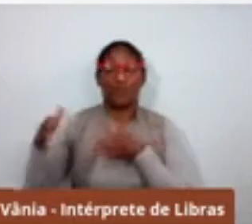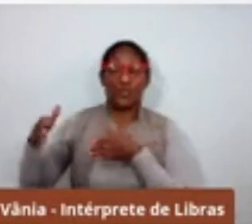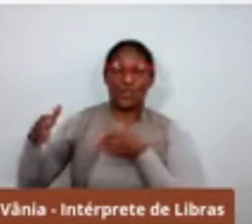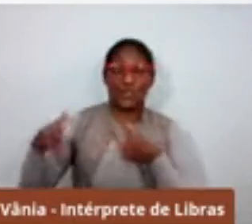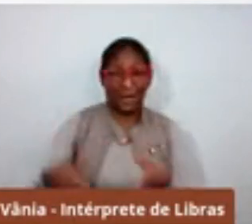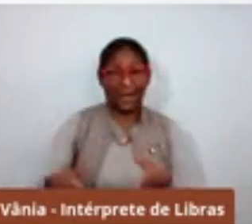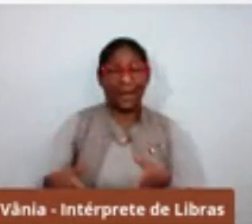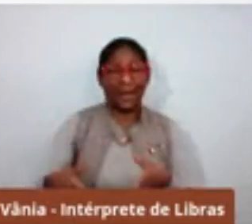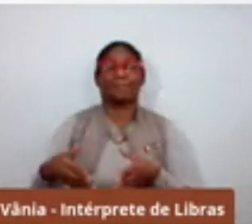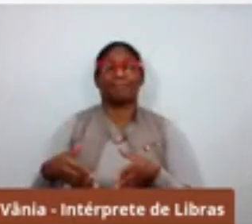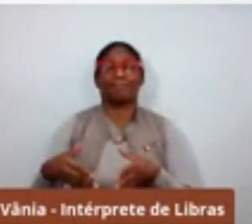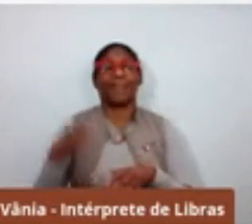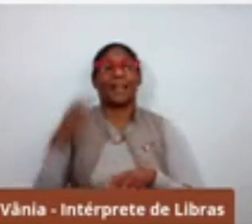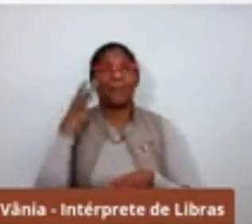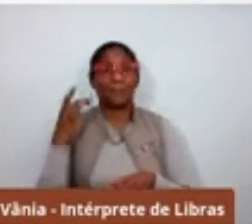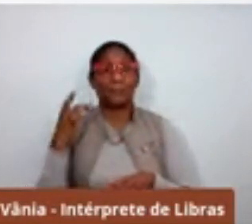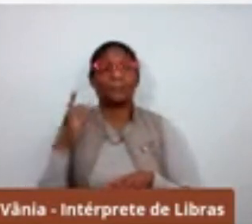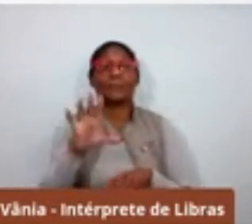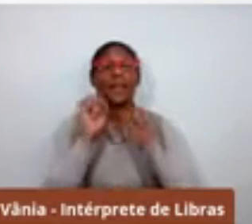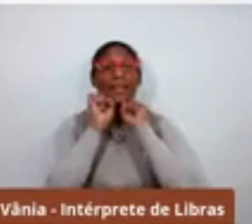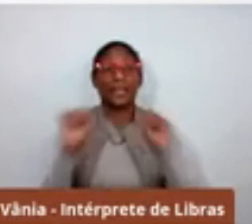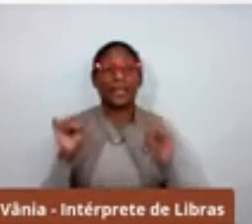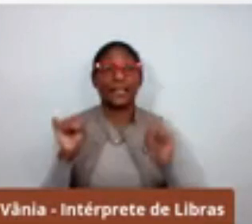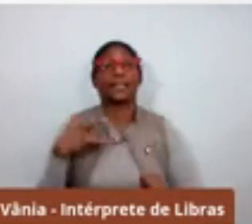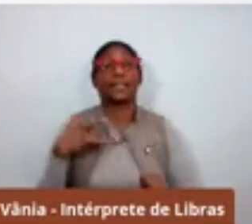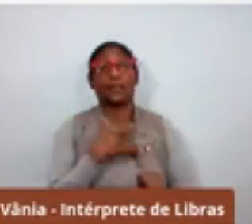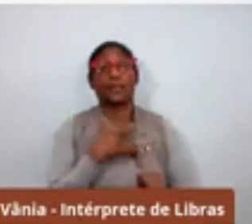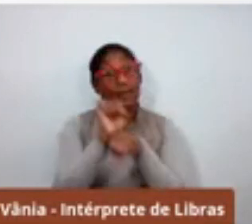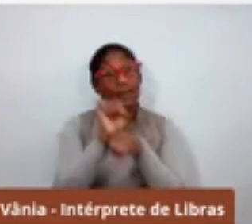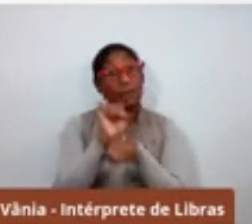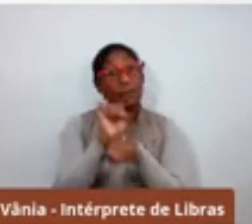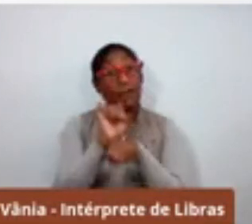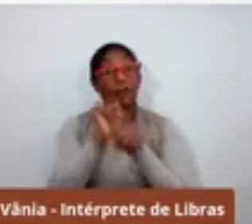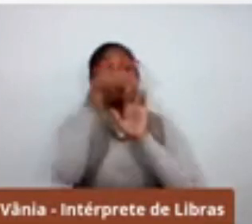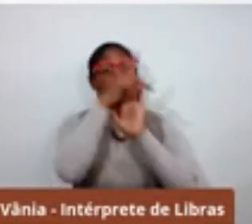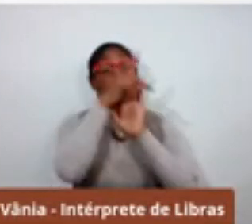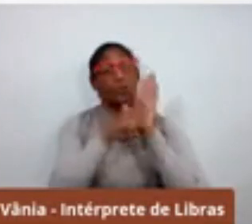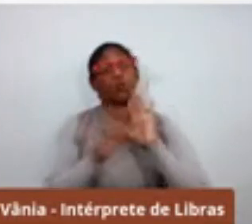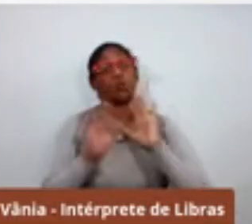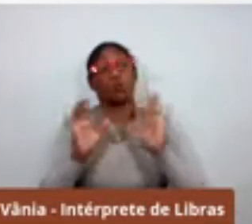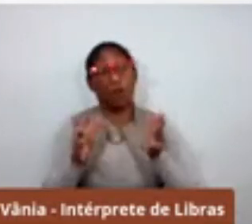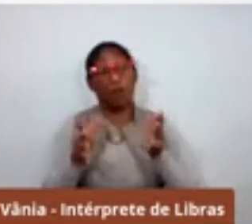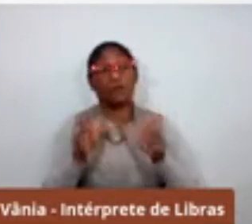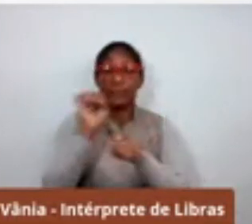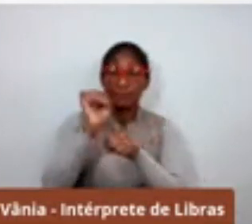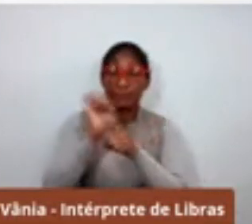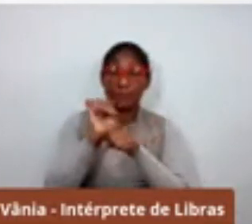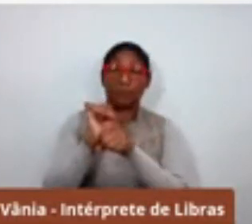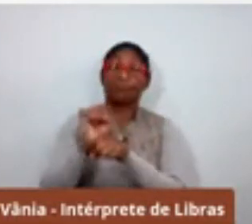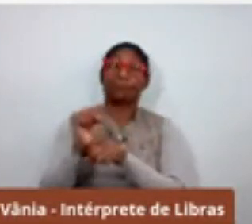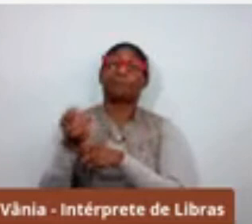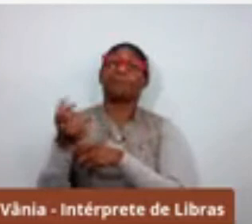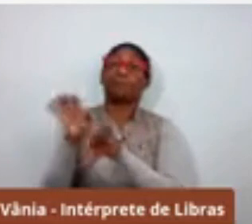amanhã. Mas a Secretaria de Saúde está só aguardando agora, os protocolos já estão estabelecidos, está aguardando chegar os insumos para essa